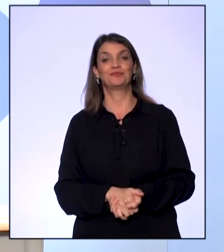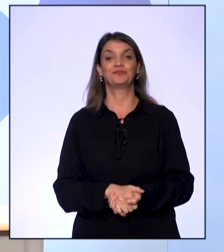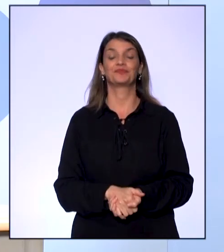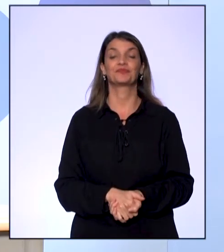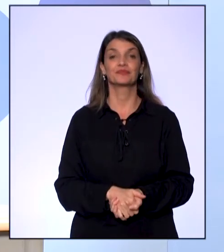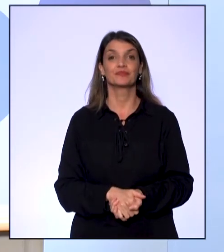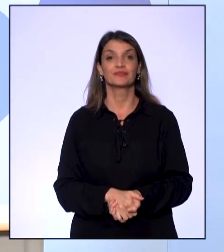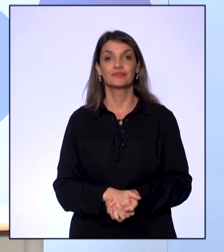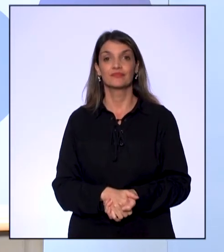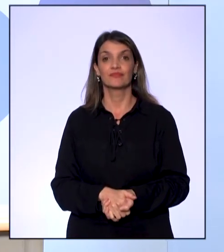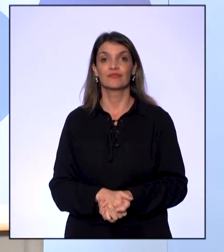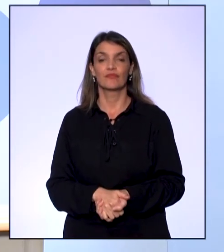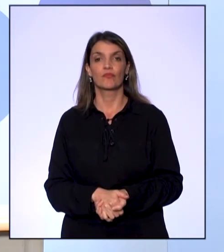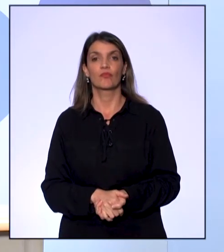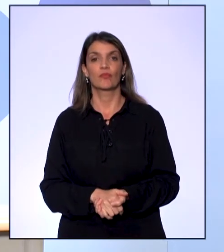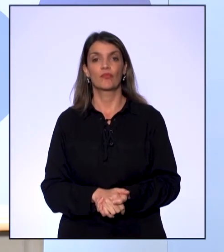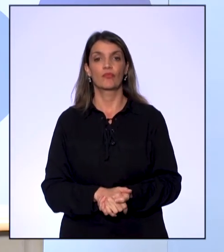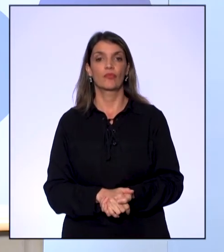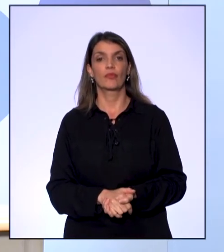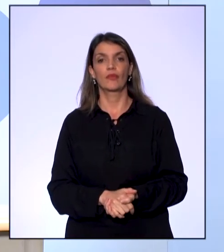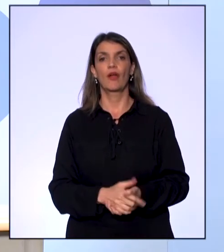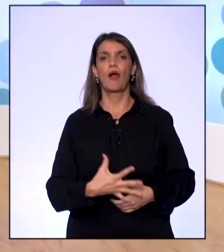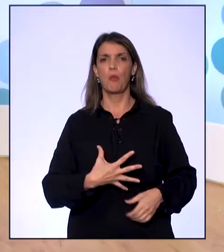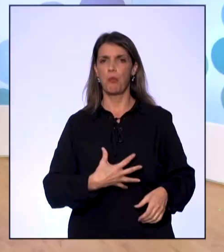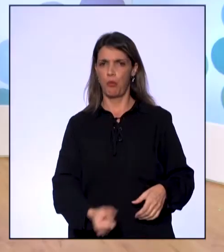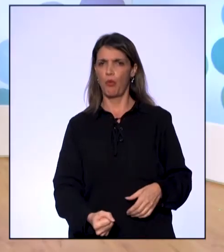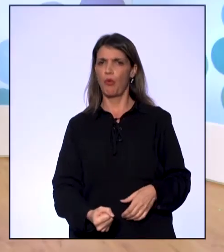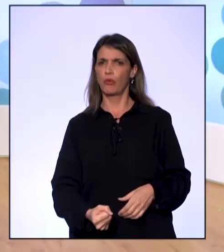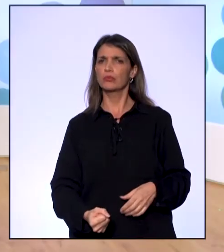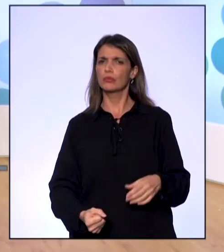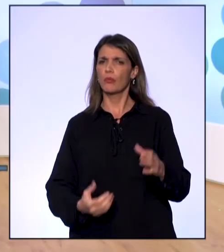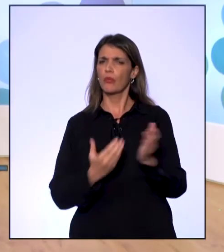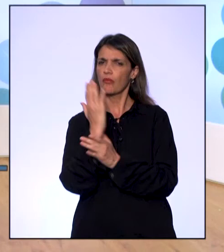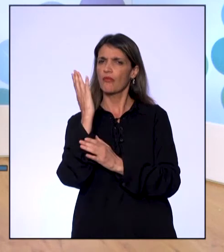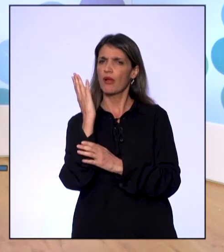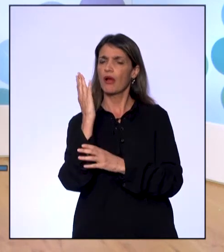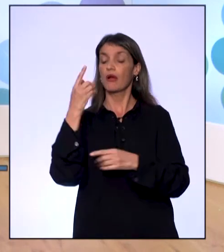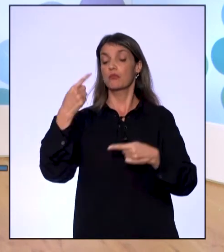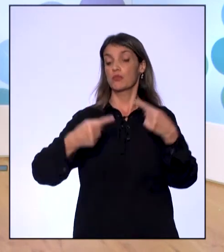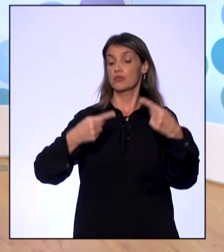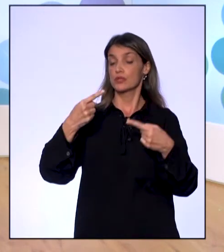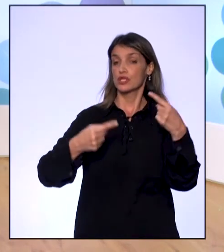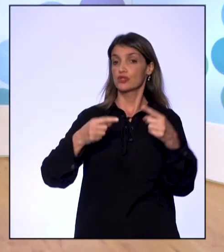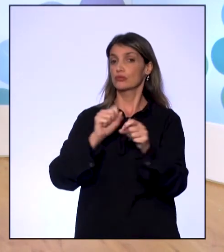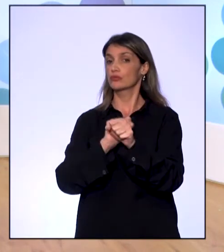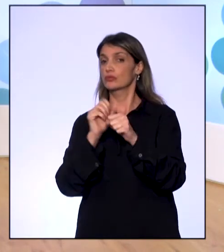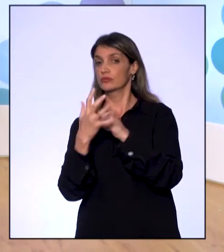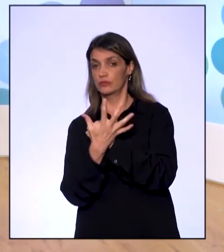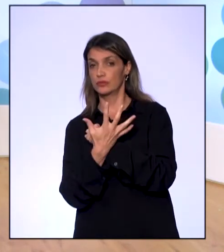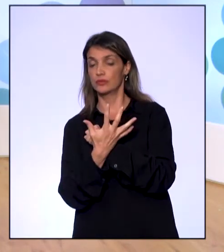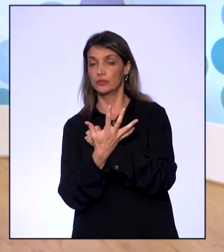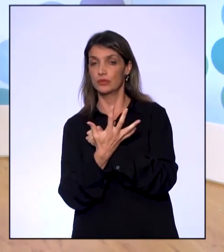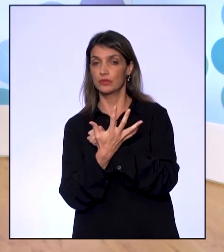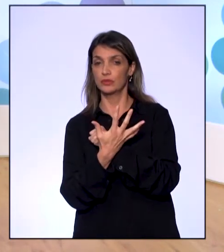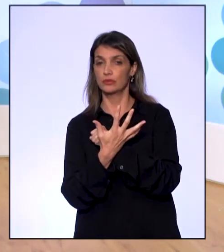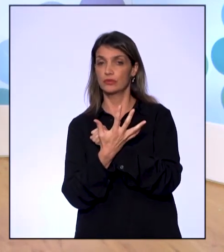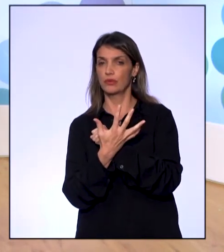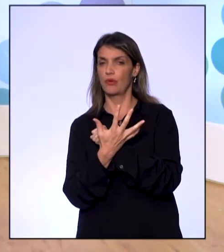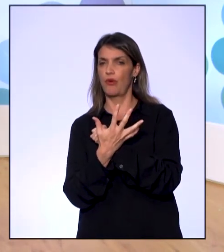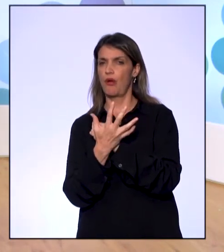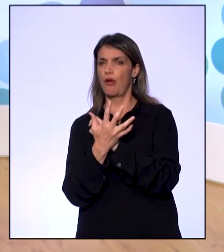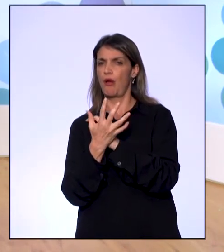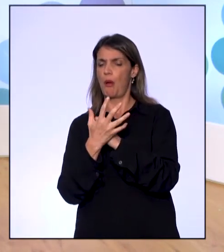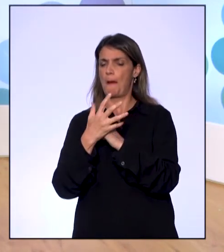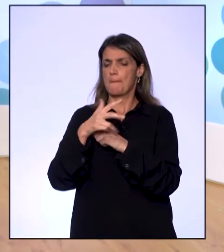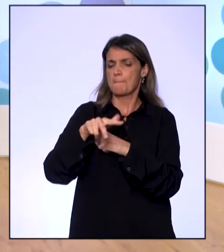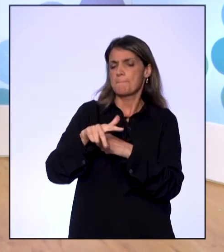Aqui alguns colocaram legalização do aborto, política, né? Coronavírus é manipulação ou